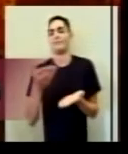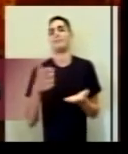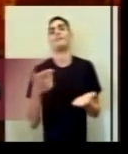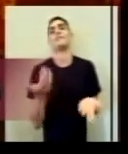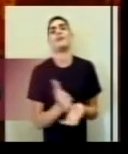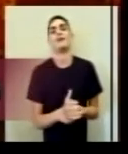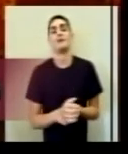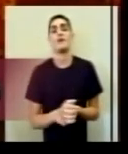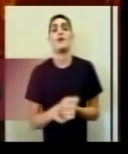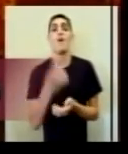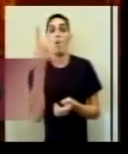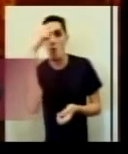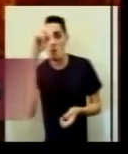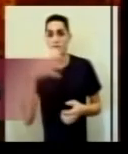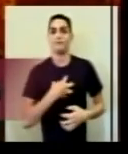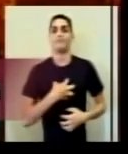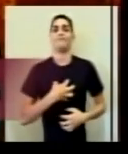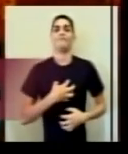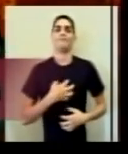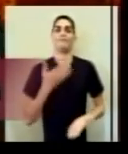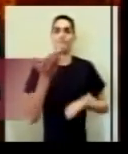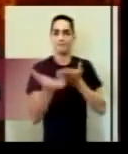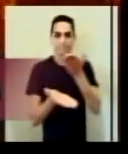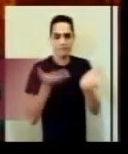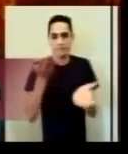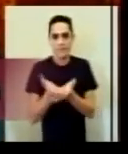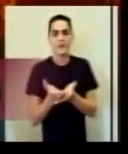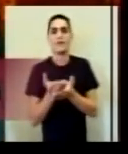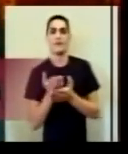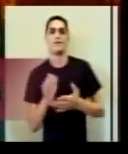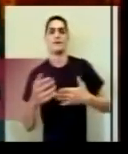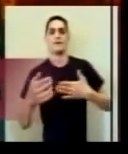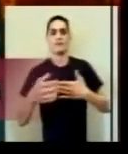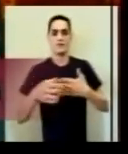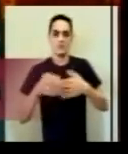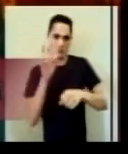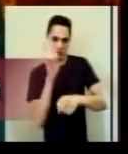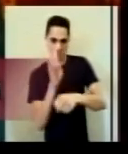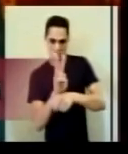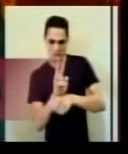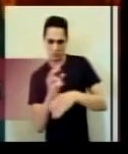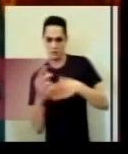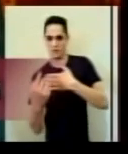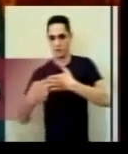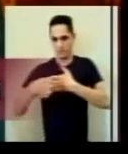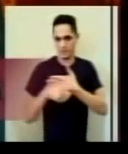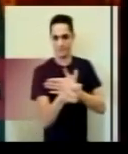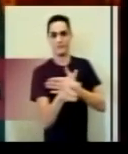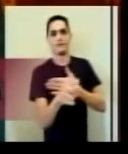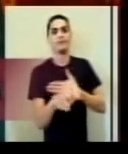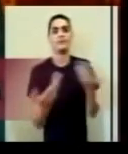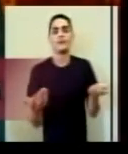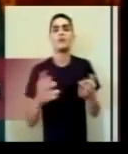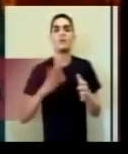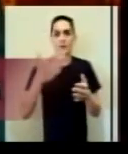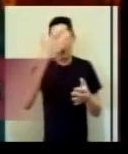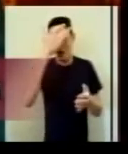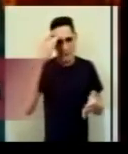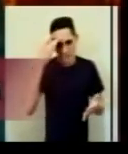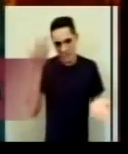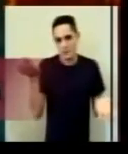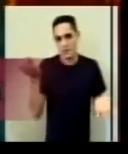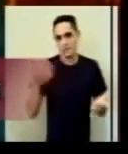saída, porque eu não imunizo, eu não trato. A única maneira de tratar é imunizar. Se eu não imunizar, não estou tratando ninguém,